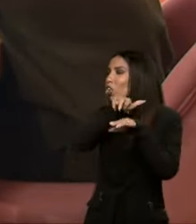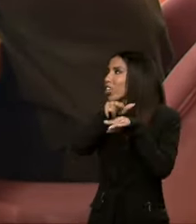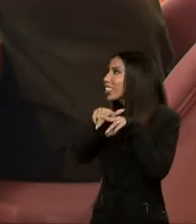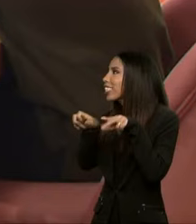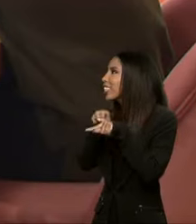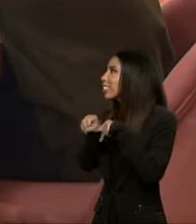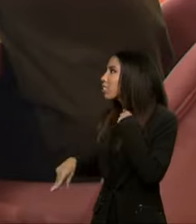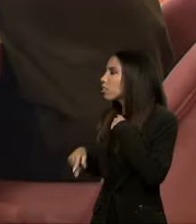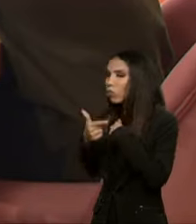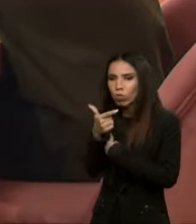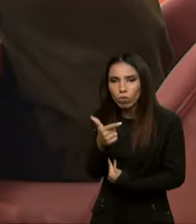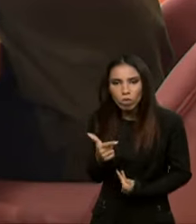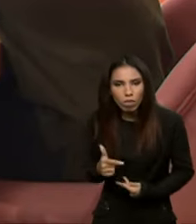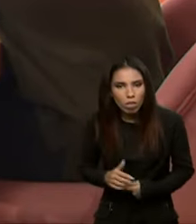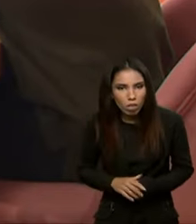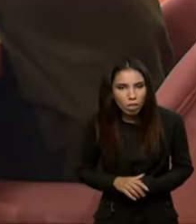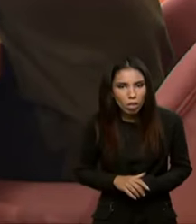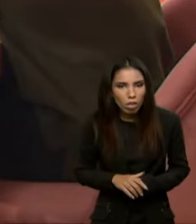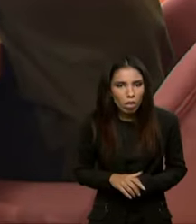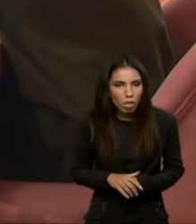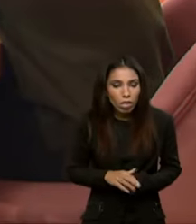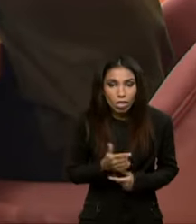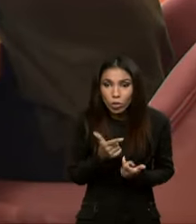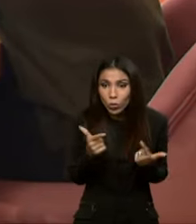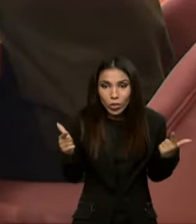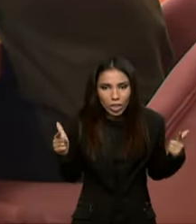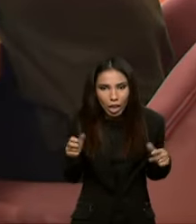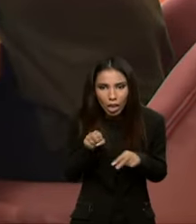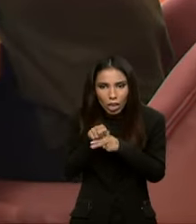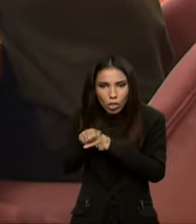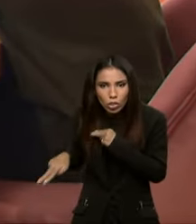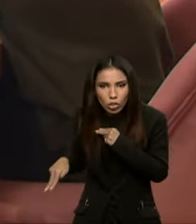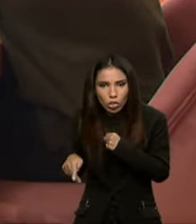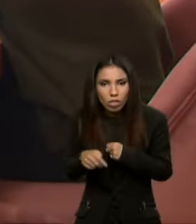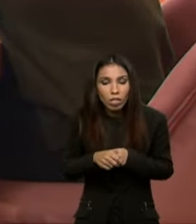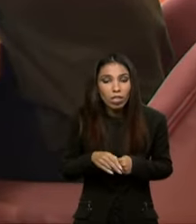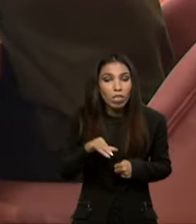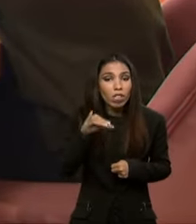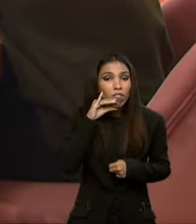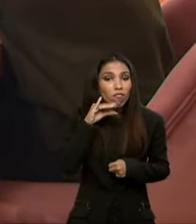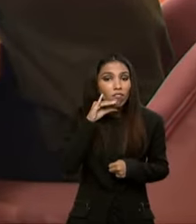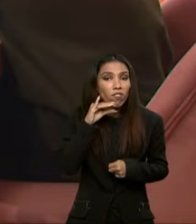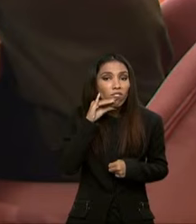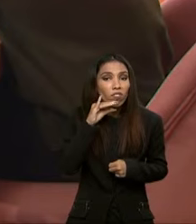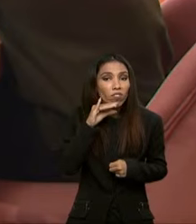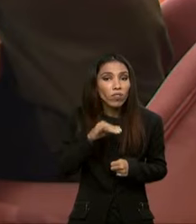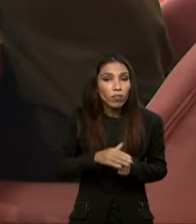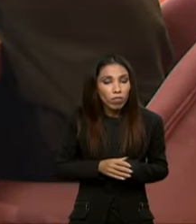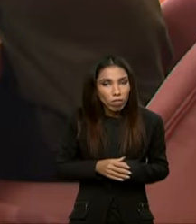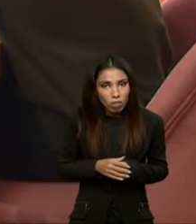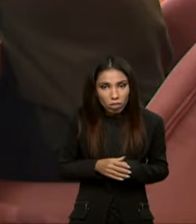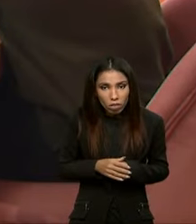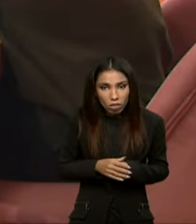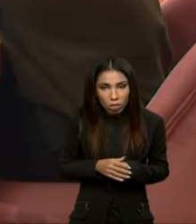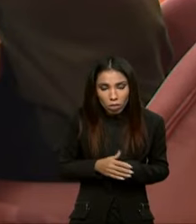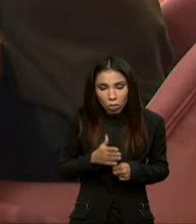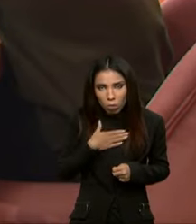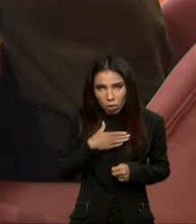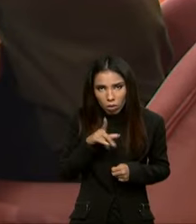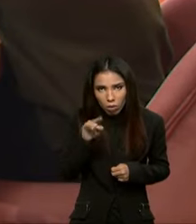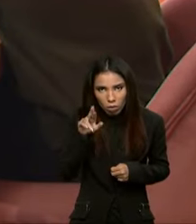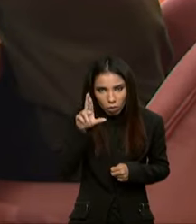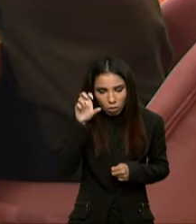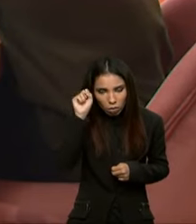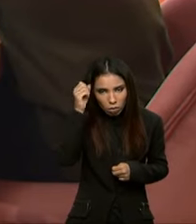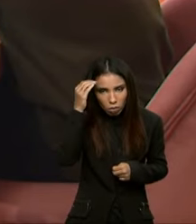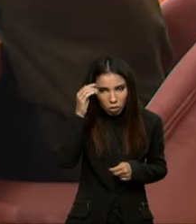tem descer aqui. Não tem motorista, vai descer. Não, não tem descer aqui. Não, e ela, quando tá, a Ivete, quando tá atacada esse carnaval, eu tava com 2 dias com ela, meu amor. Ela tava babada. E aí